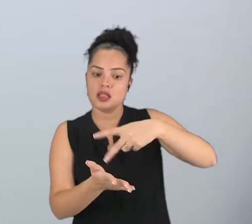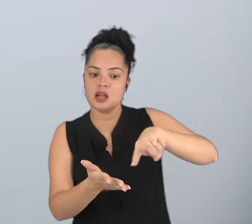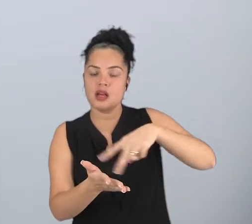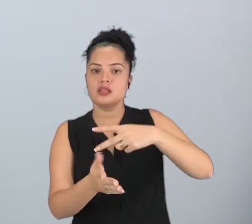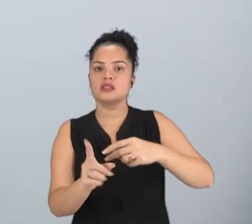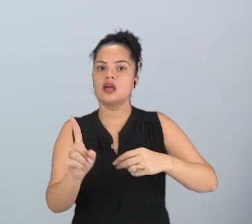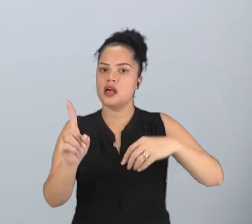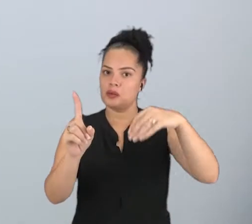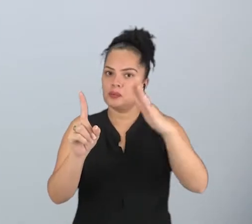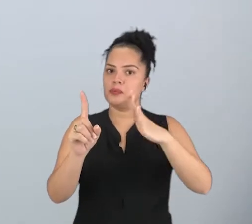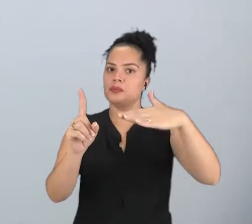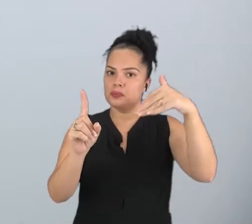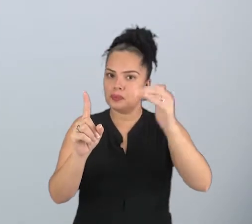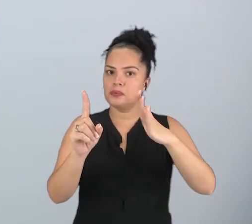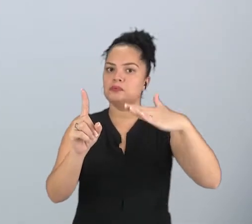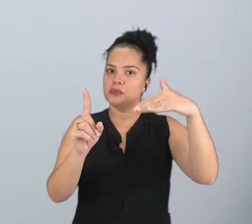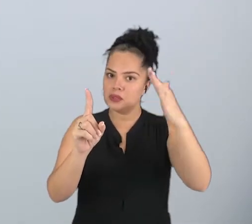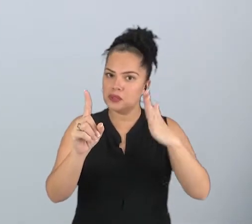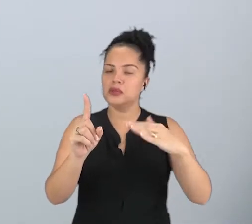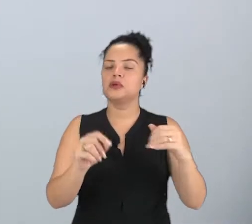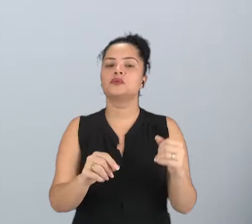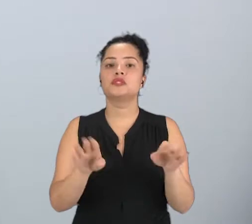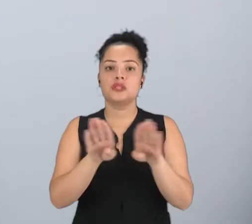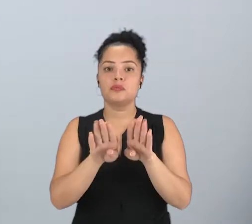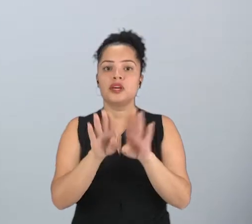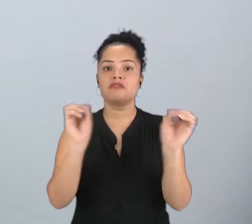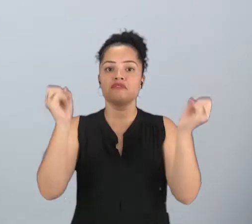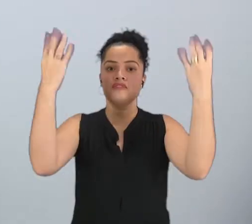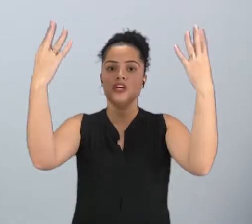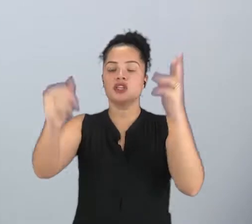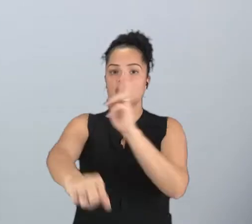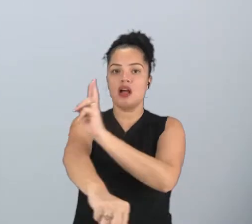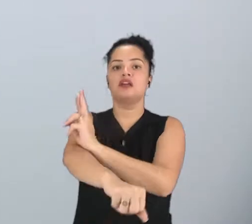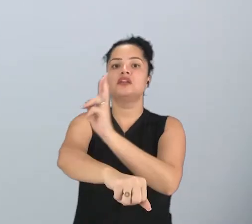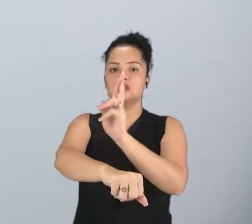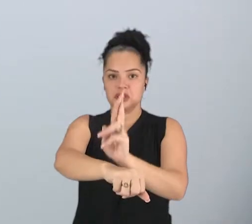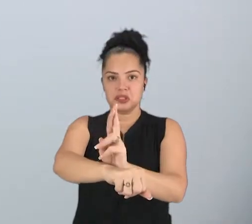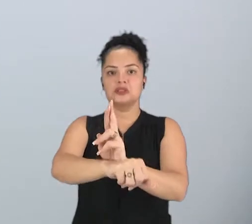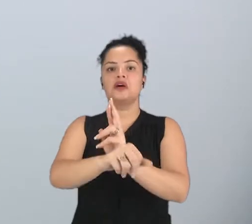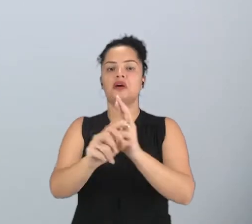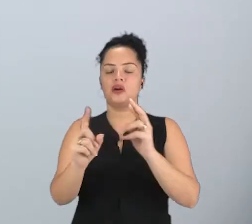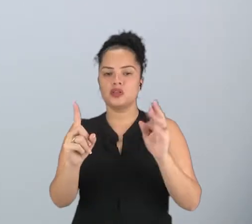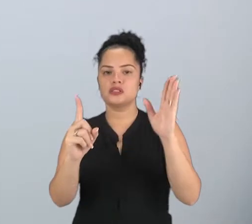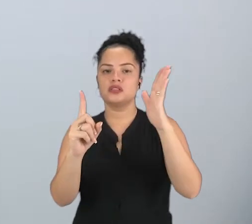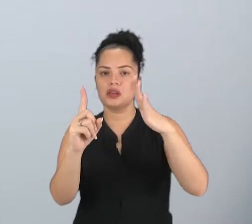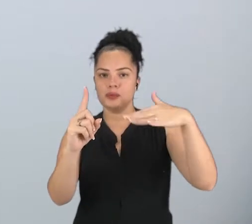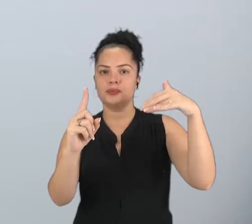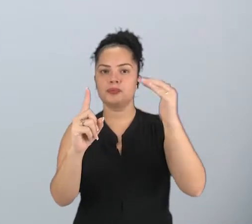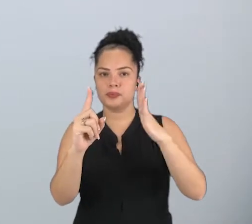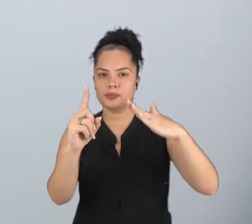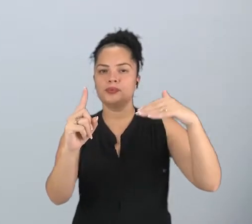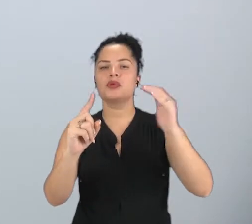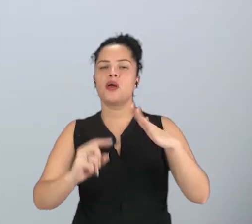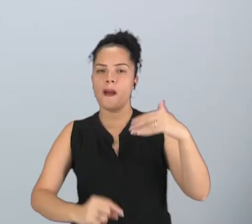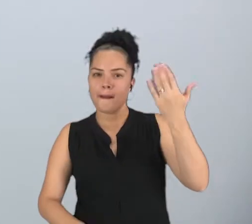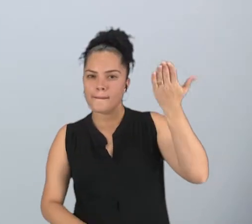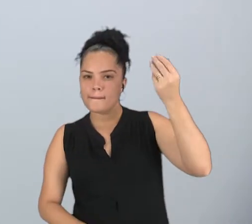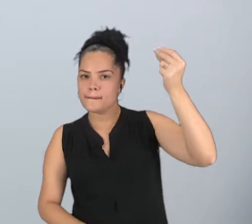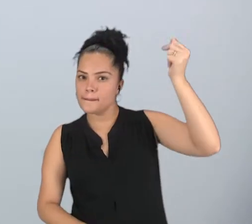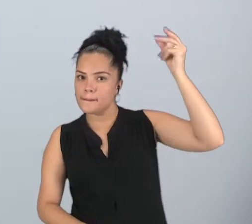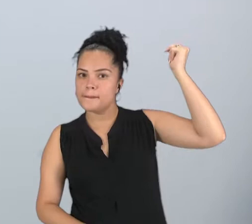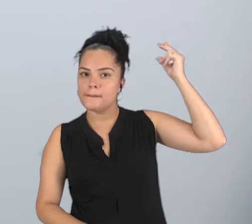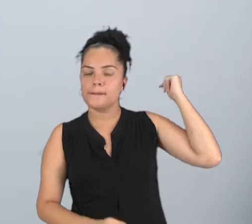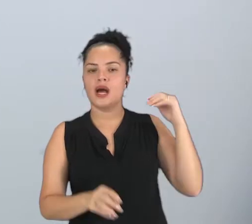a deuses, em rituais religiosos. Isso vai acontecer na pré-história, isso vai acontecer